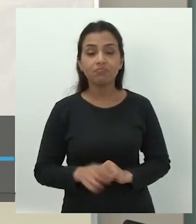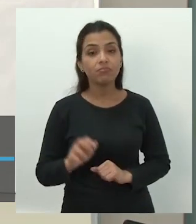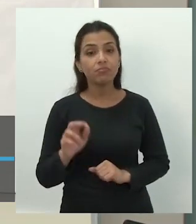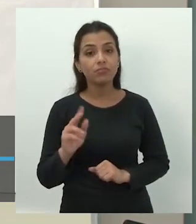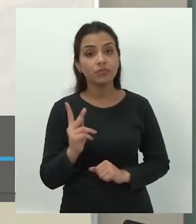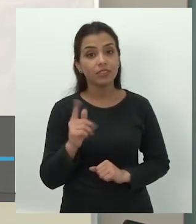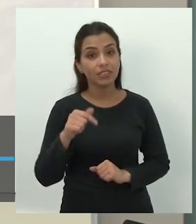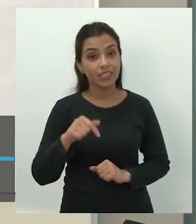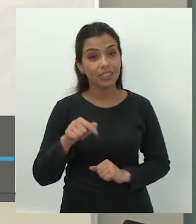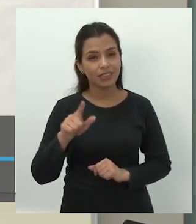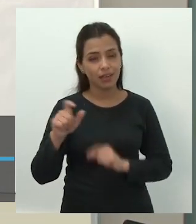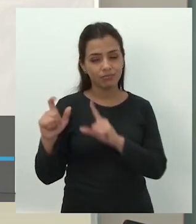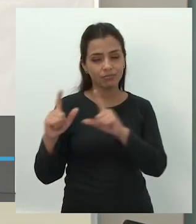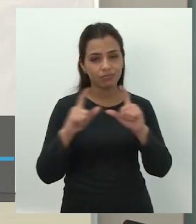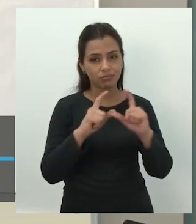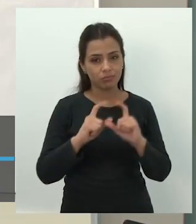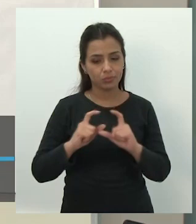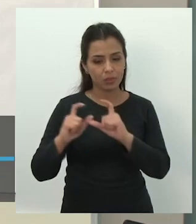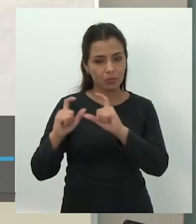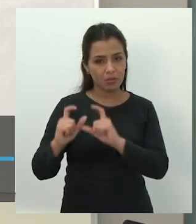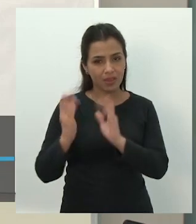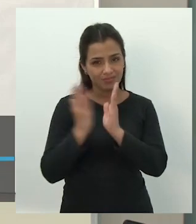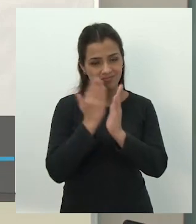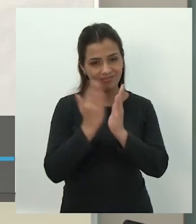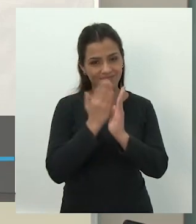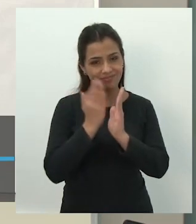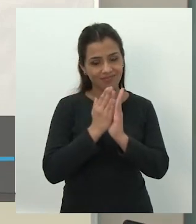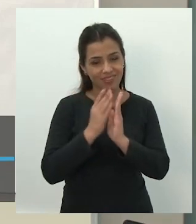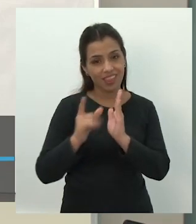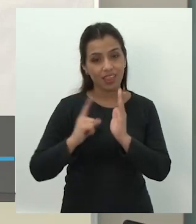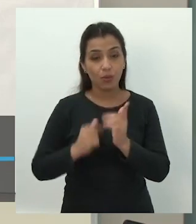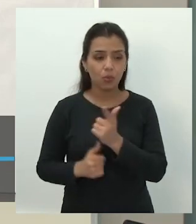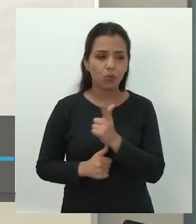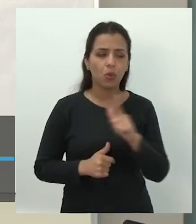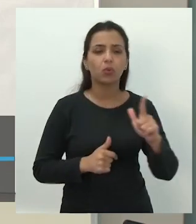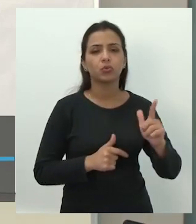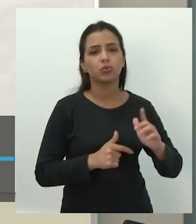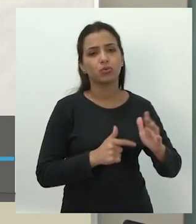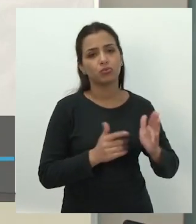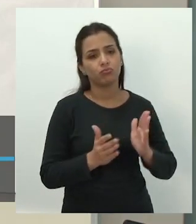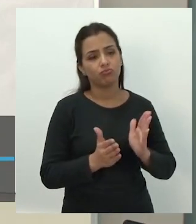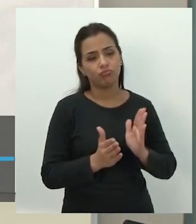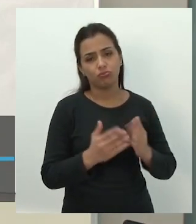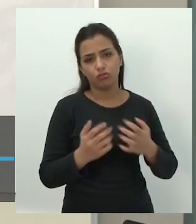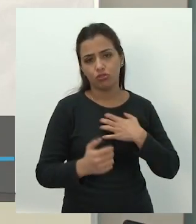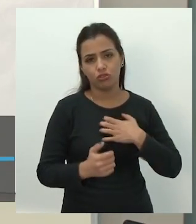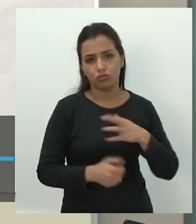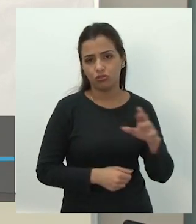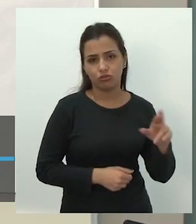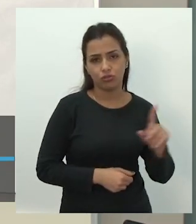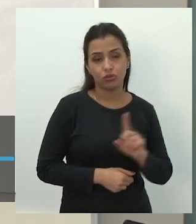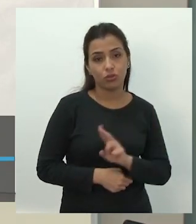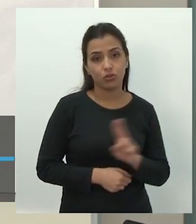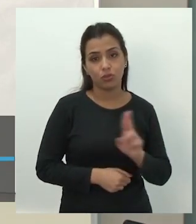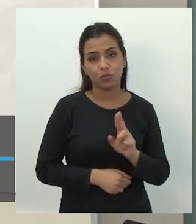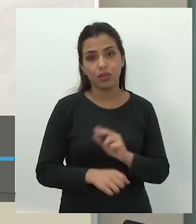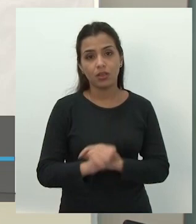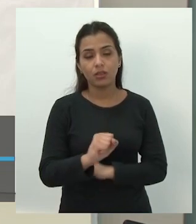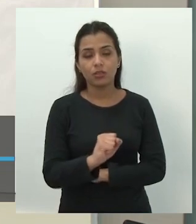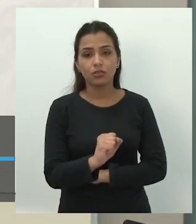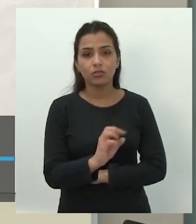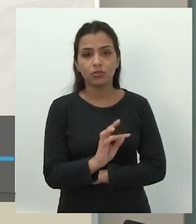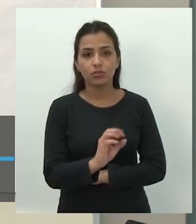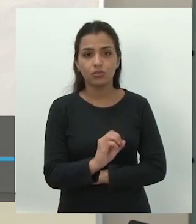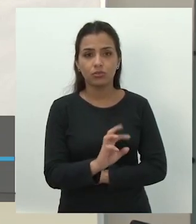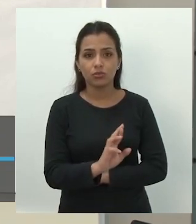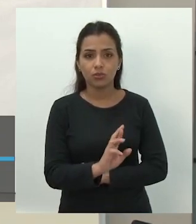tá? Que a gente viu, né, que é um outro processo diferente, né? A gente chama de storyboard isso aí, né? Que é como se fosse uma HQ